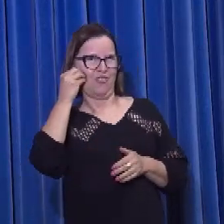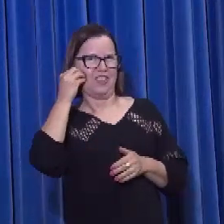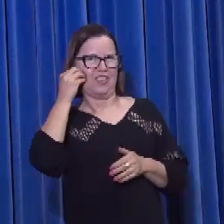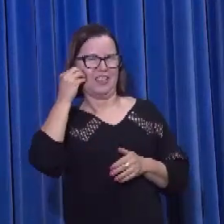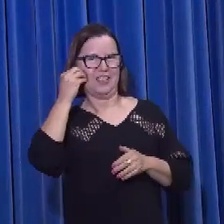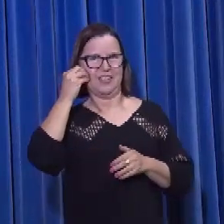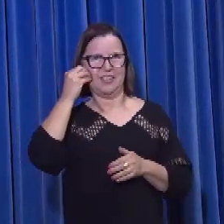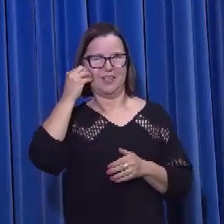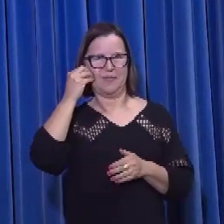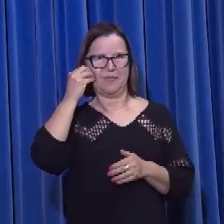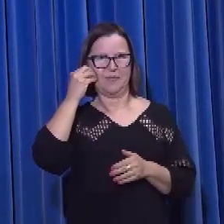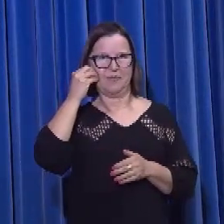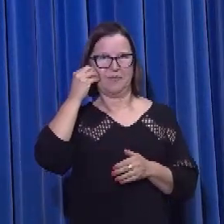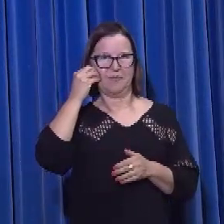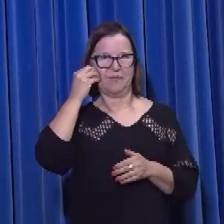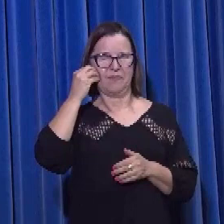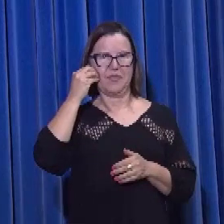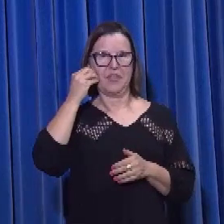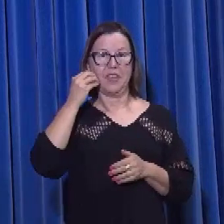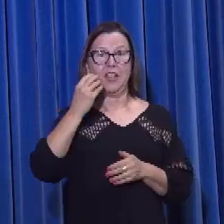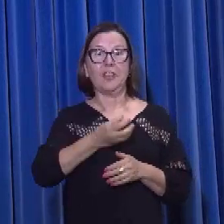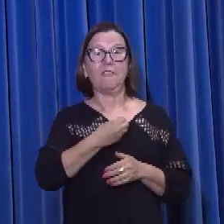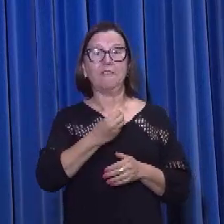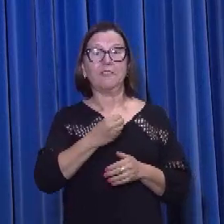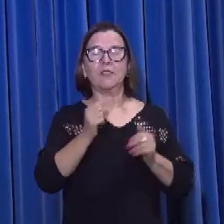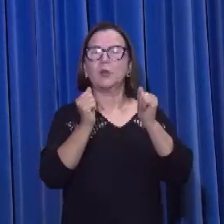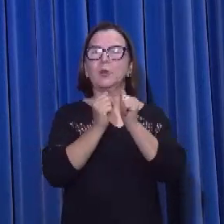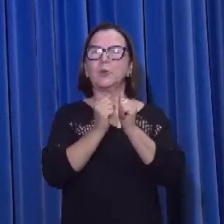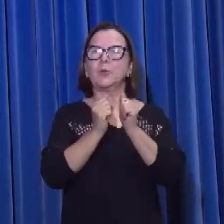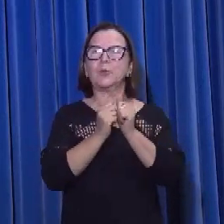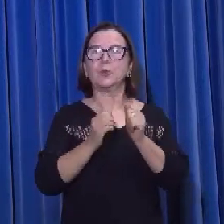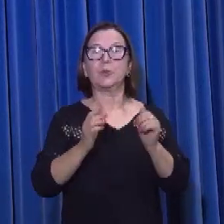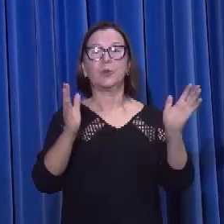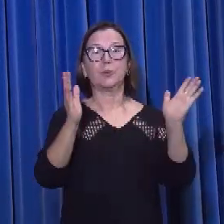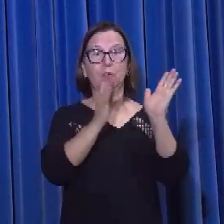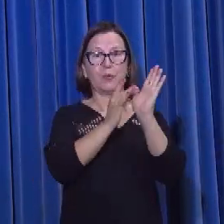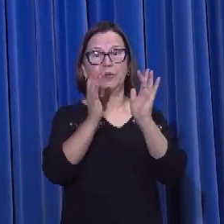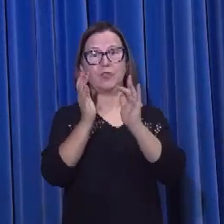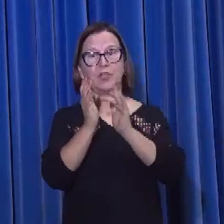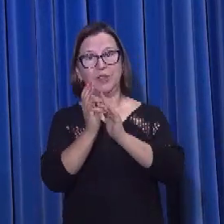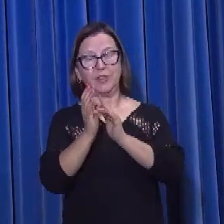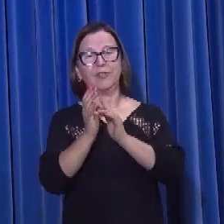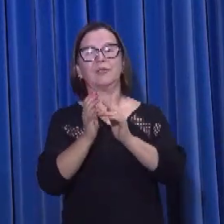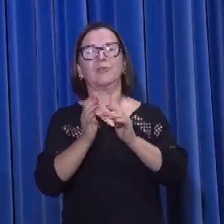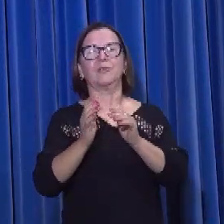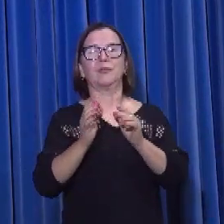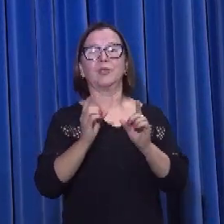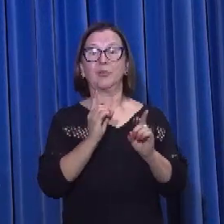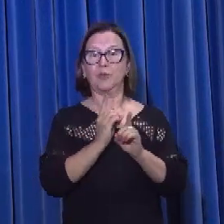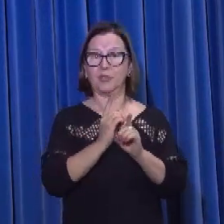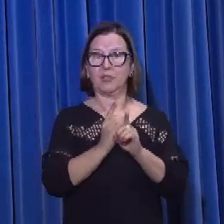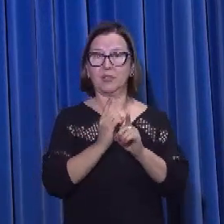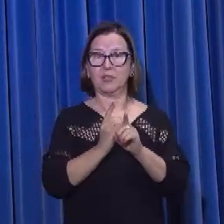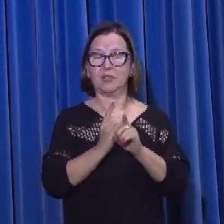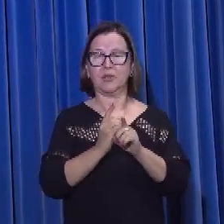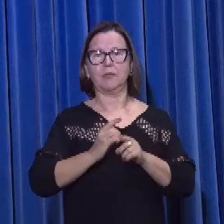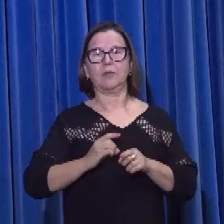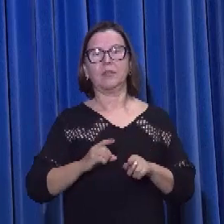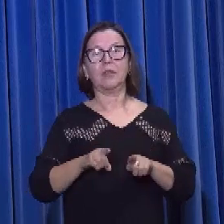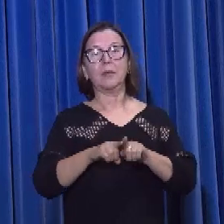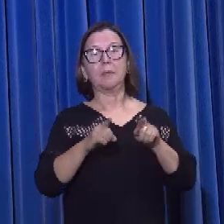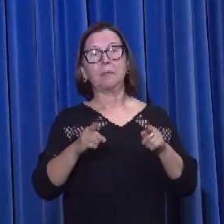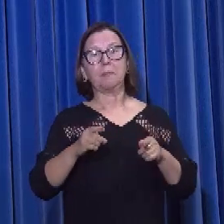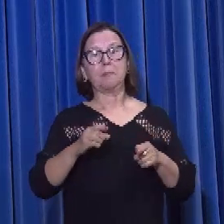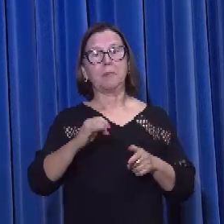que caminhou e conviveu com os discípulos e também com o mestre. O próprio Senhor Jesus sabia que Judas não